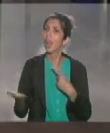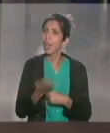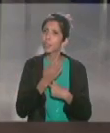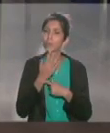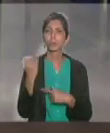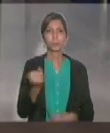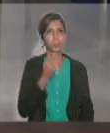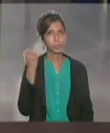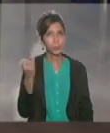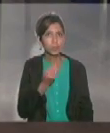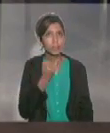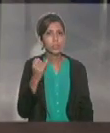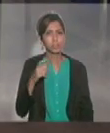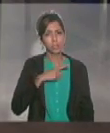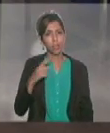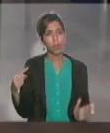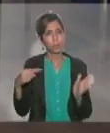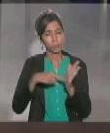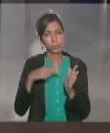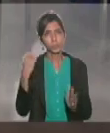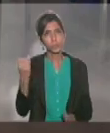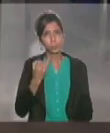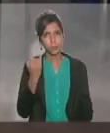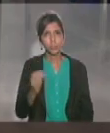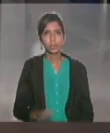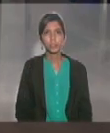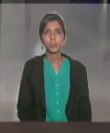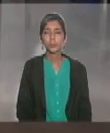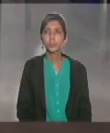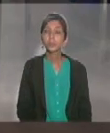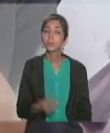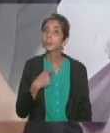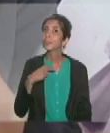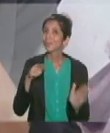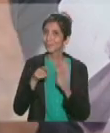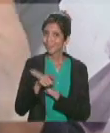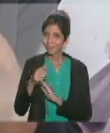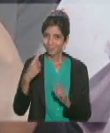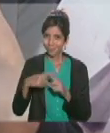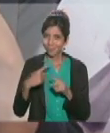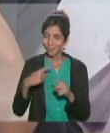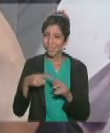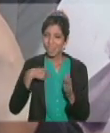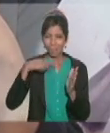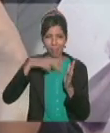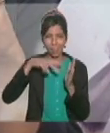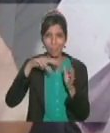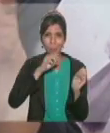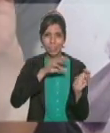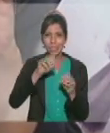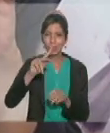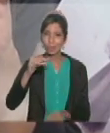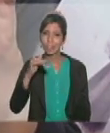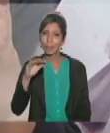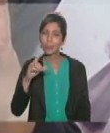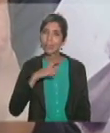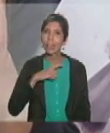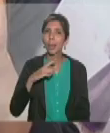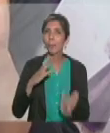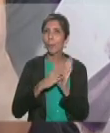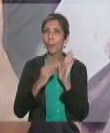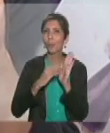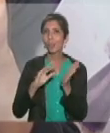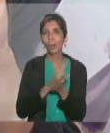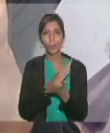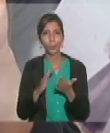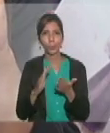tem uma funcionalidade, tem uma função dentro do projeto. Eu fiz essa pergunta porque quando eu estava lendo sobre ensino híbrido, deu aí como alguns modelos. Então,